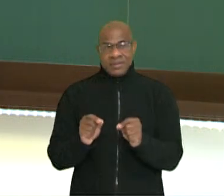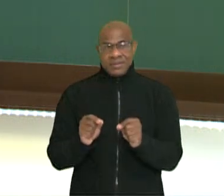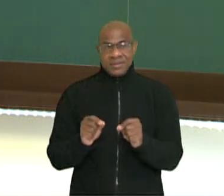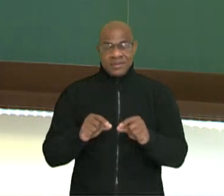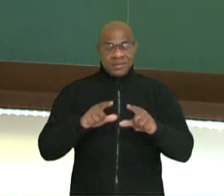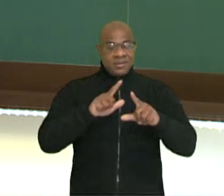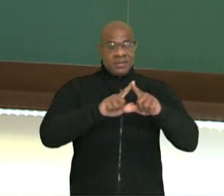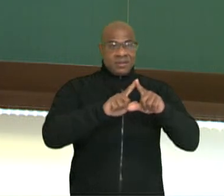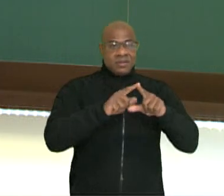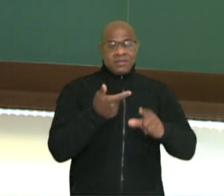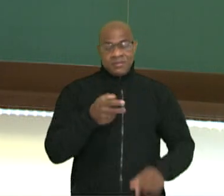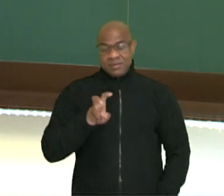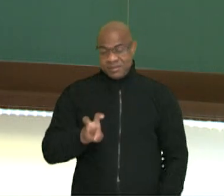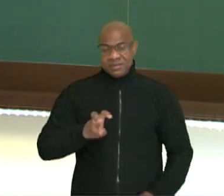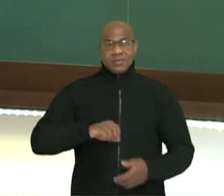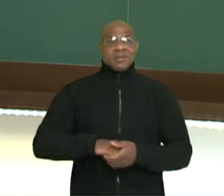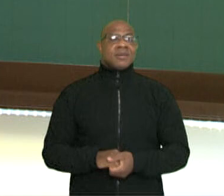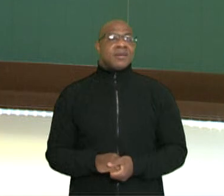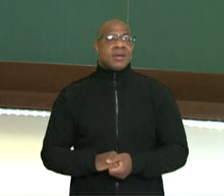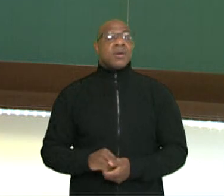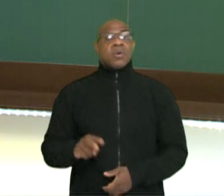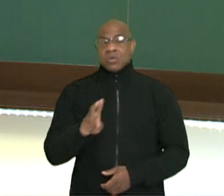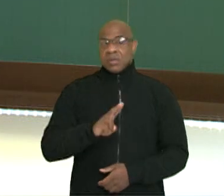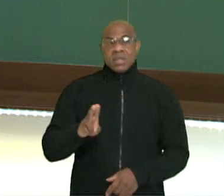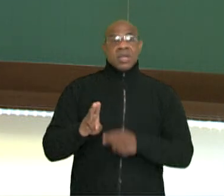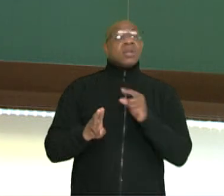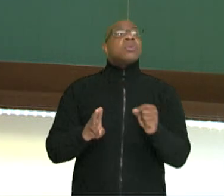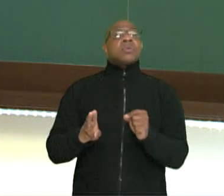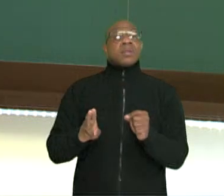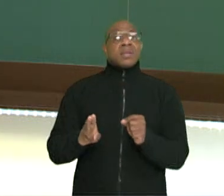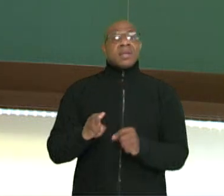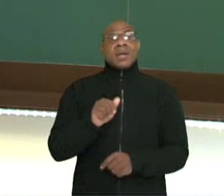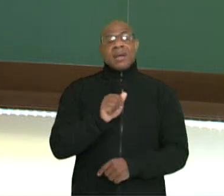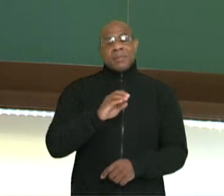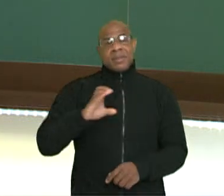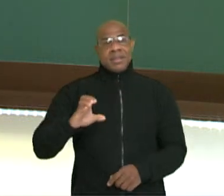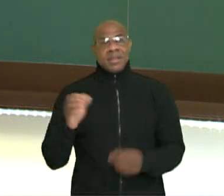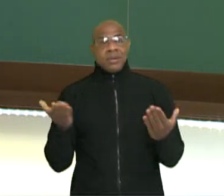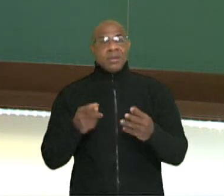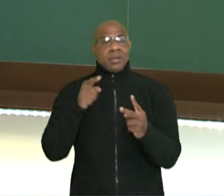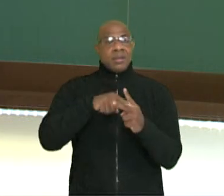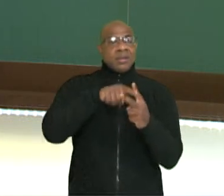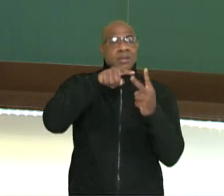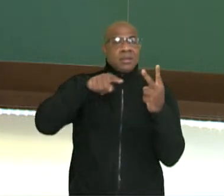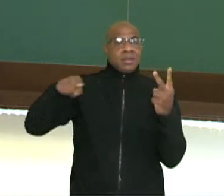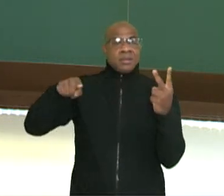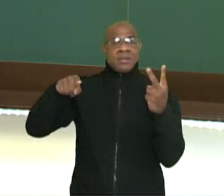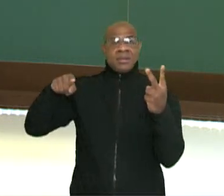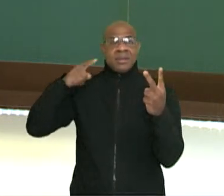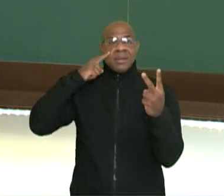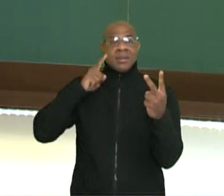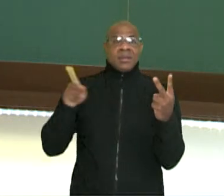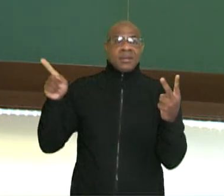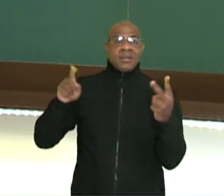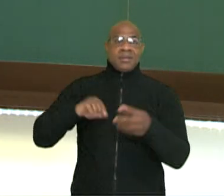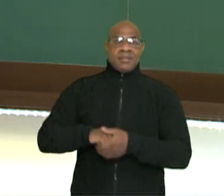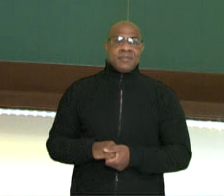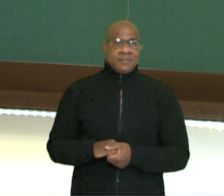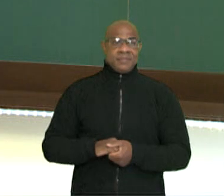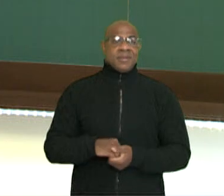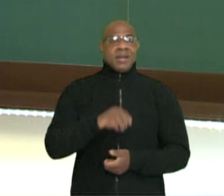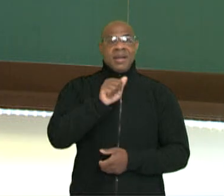25. Agora, utilizando A, B e C e delta, eu aplico na fórmula de Bhaskara, né? Então, tá aqui, ó, o A, B e C e o